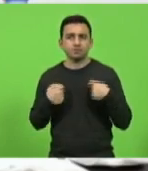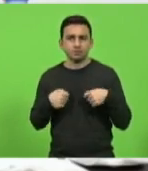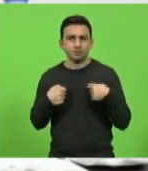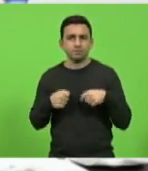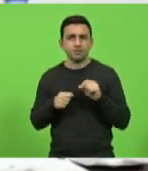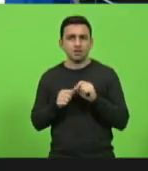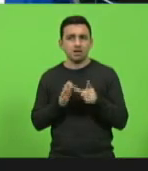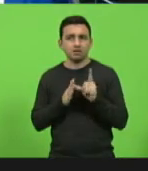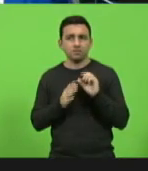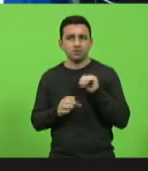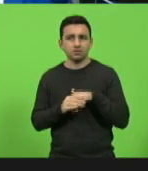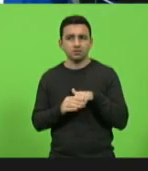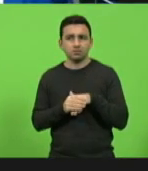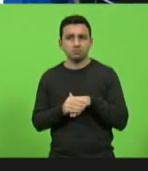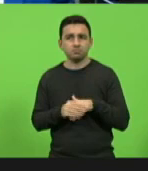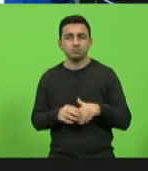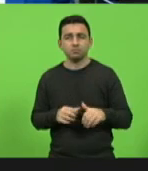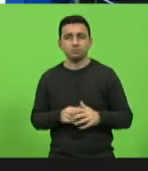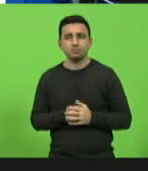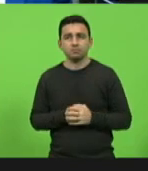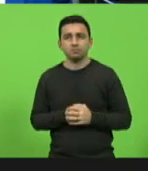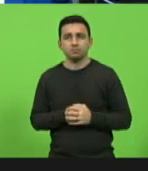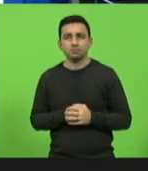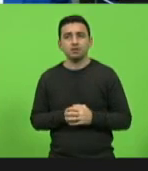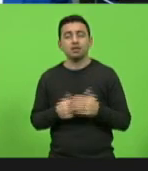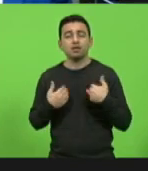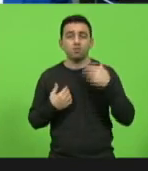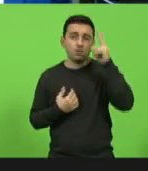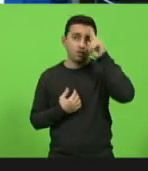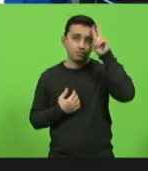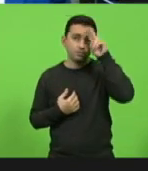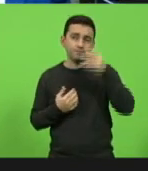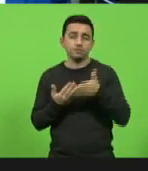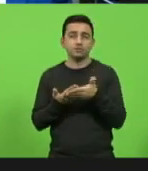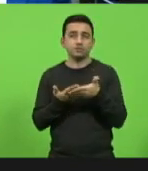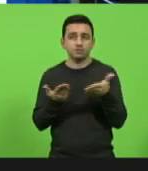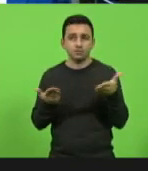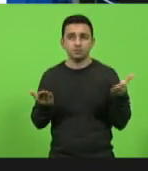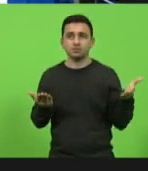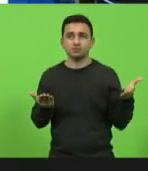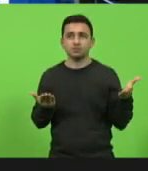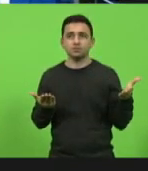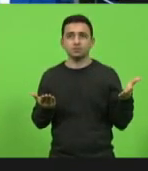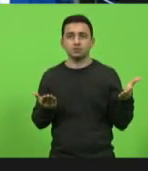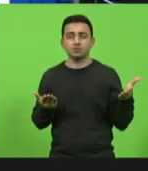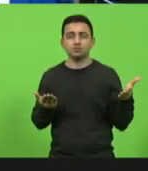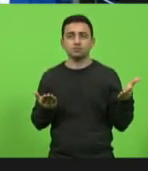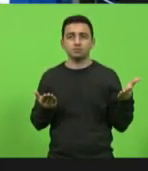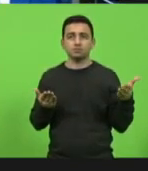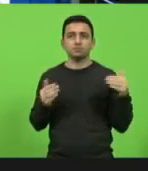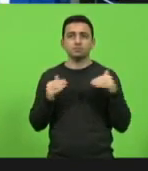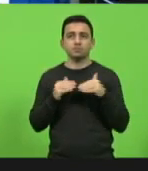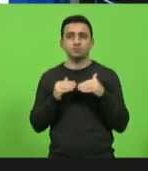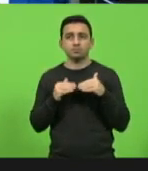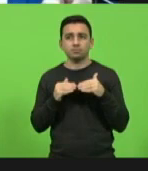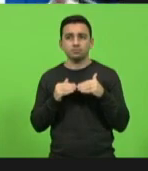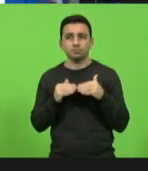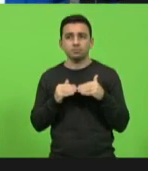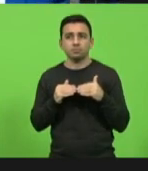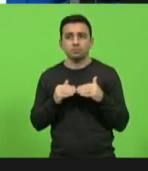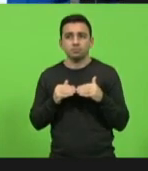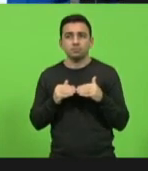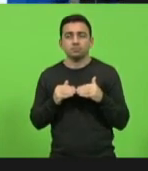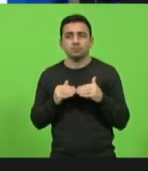antes da votação agora eu só lembro a todos que nós de acordo com a e